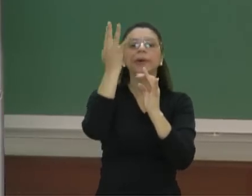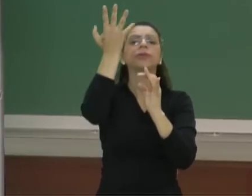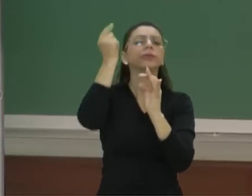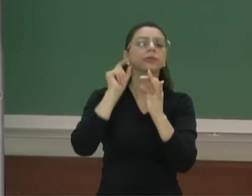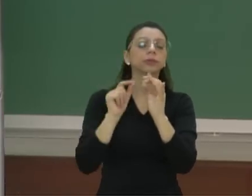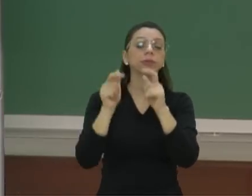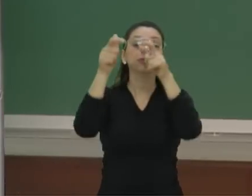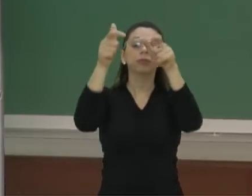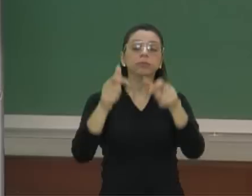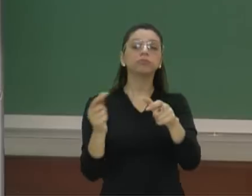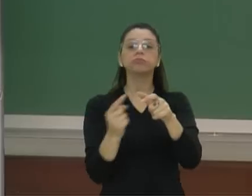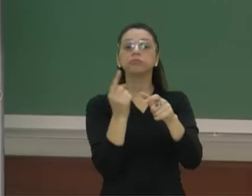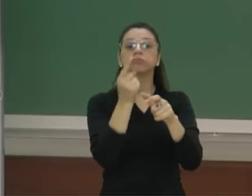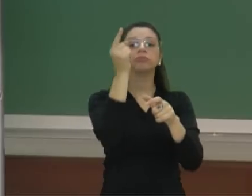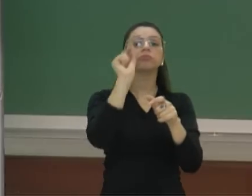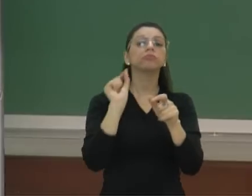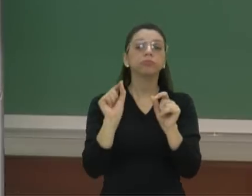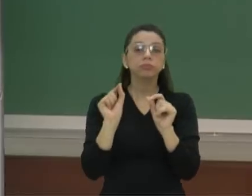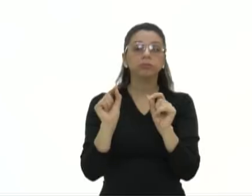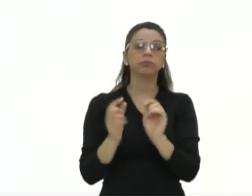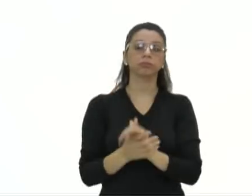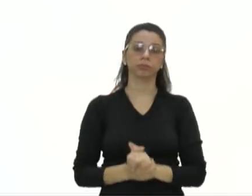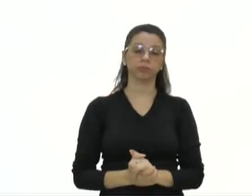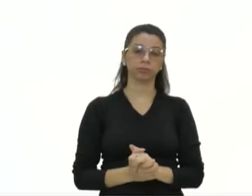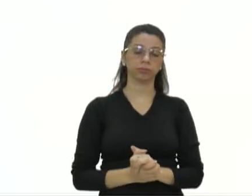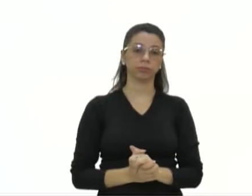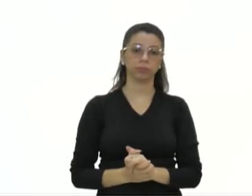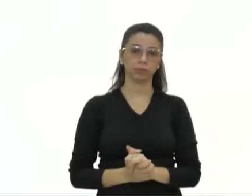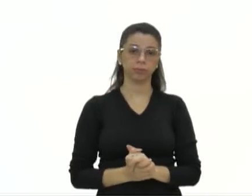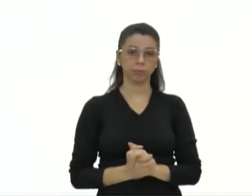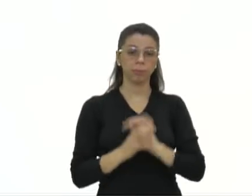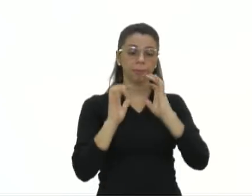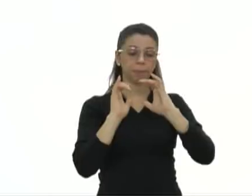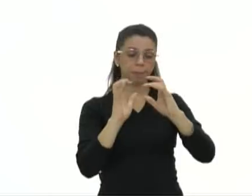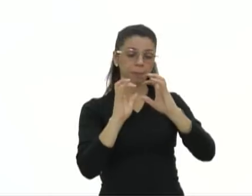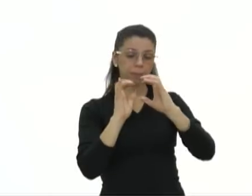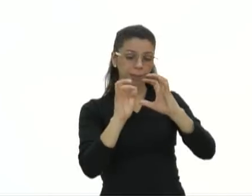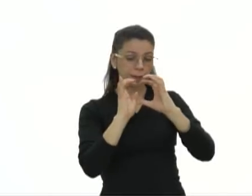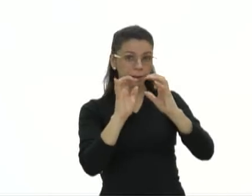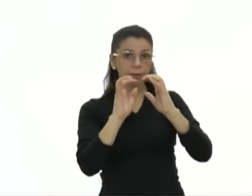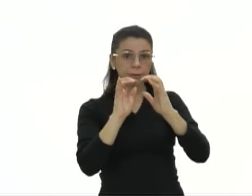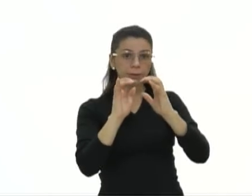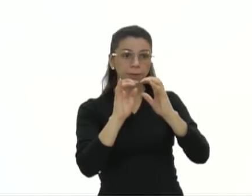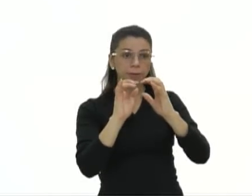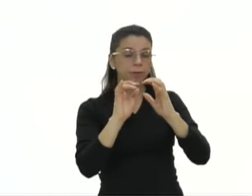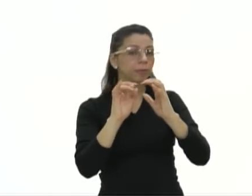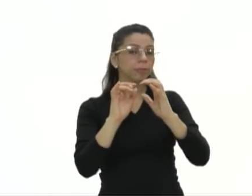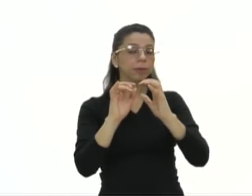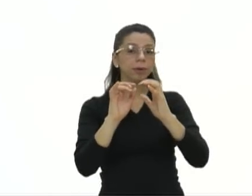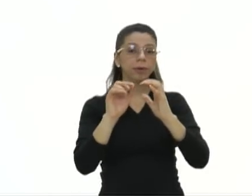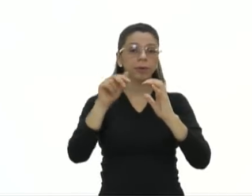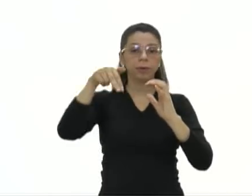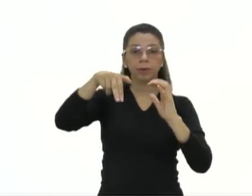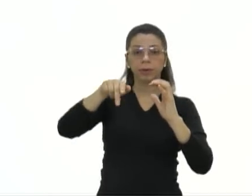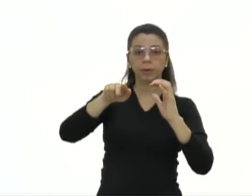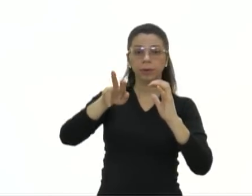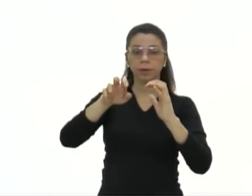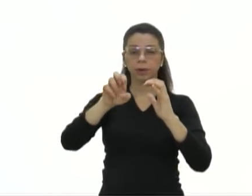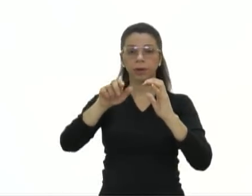Para onde eles vão? Então, esses impulsos são transmitidos, então, por quem? Pelo nervo auditivo, que está